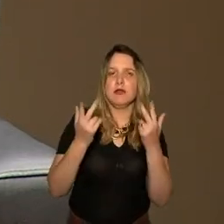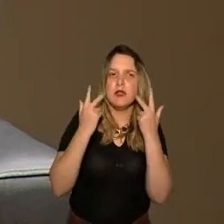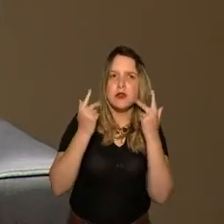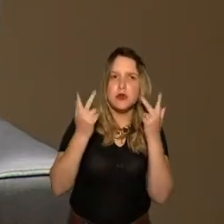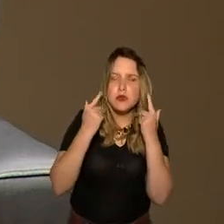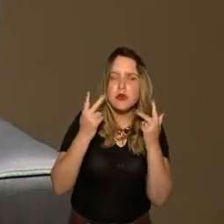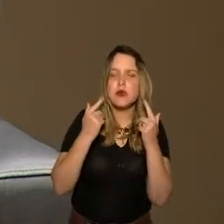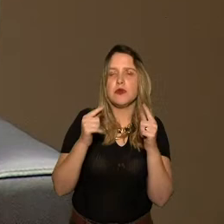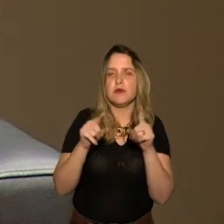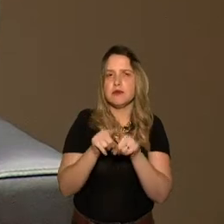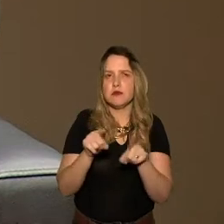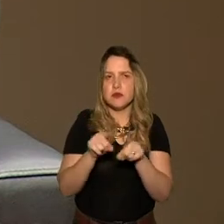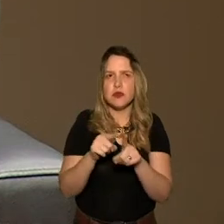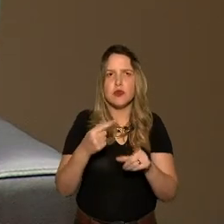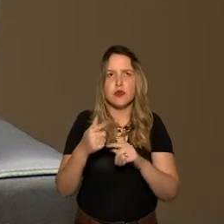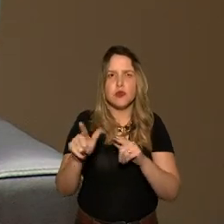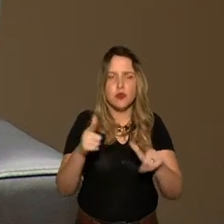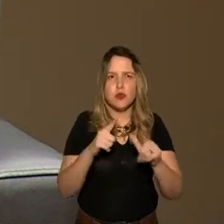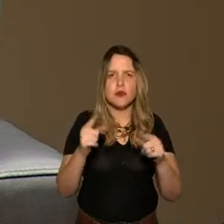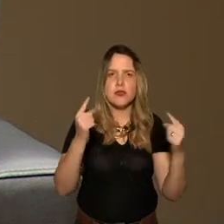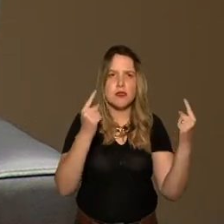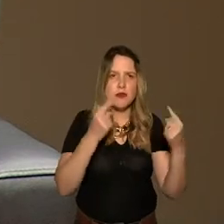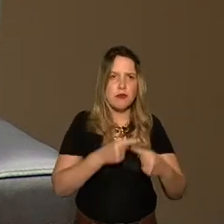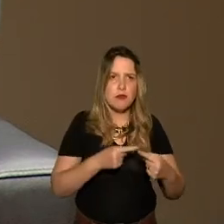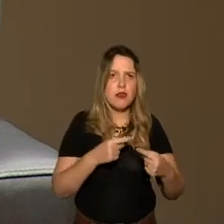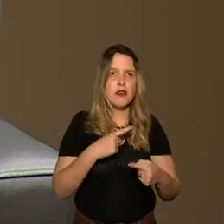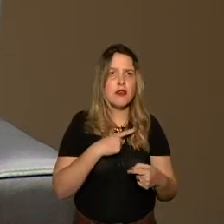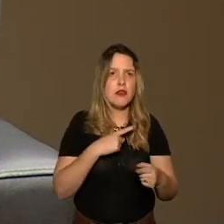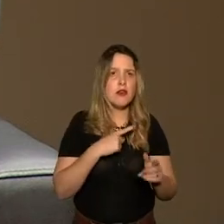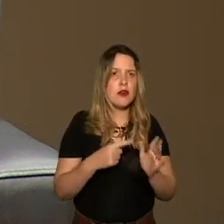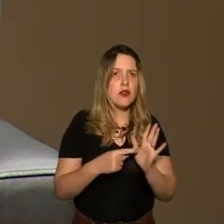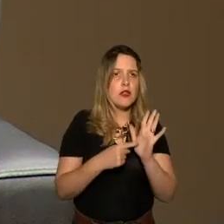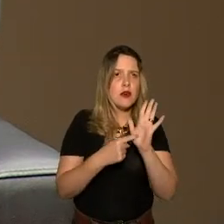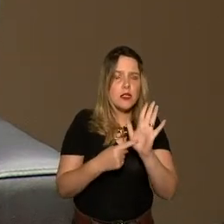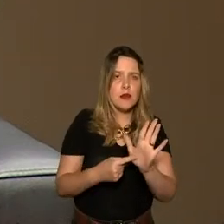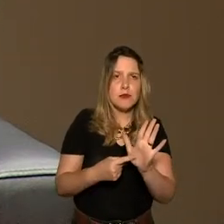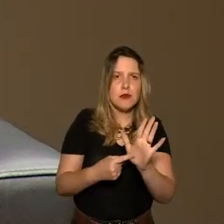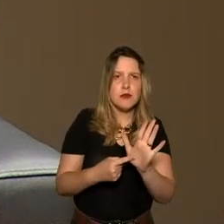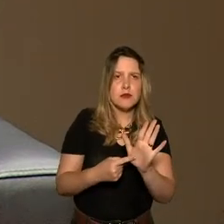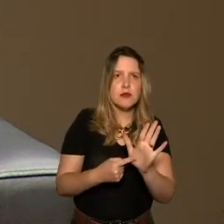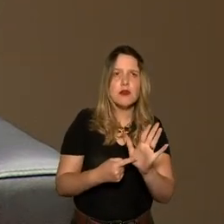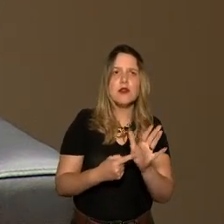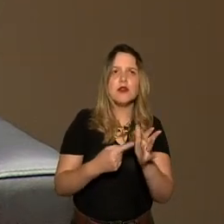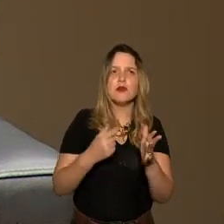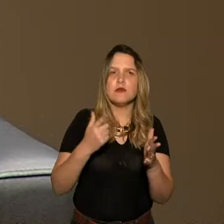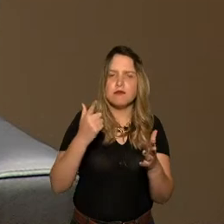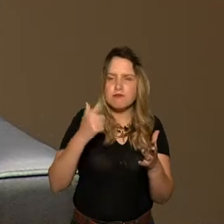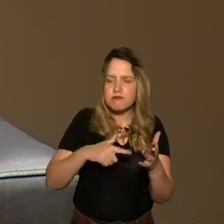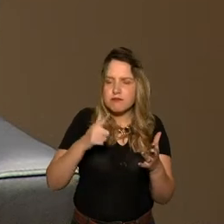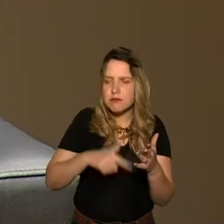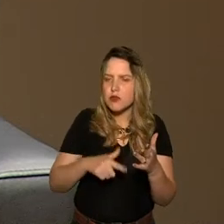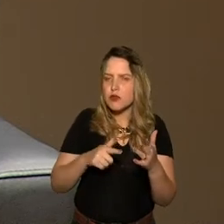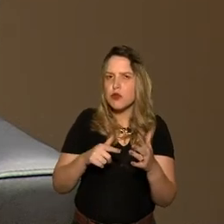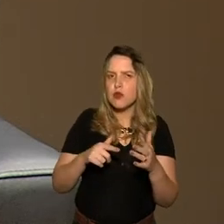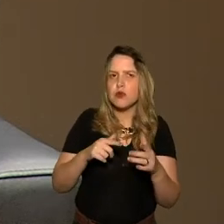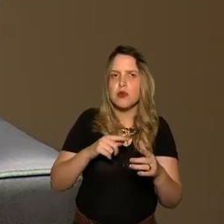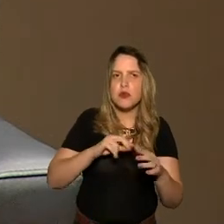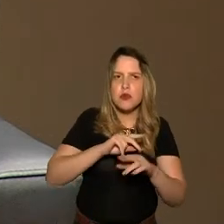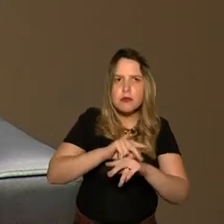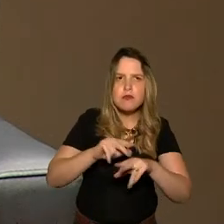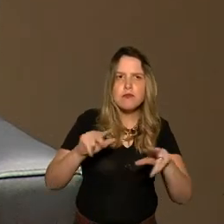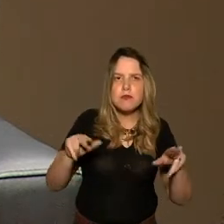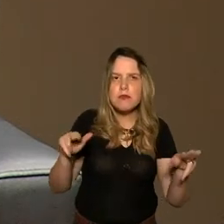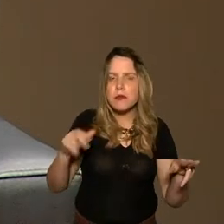pesquisas em todas as regiões do Brasil né então quer dizer é fundamental entendeu que a